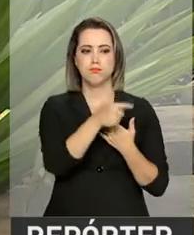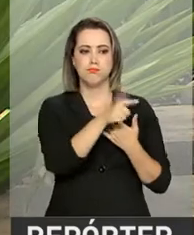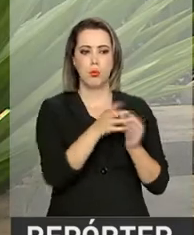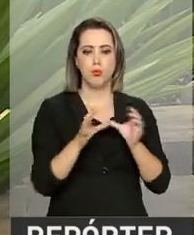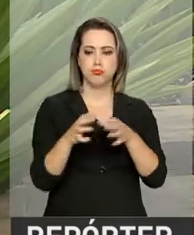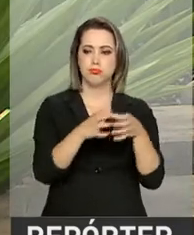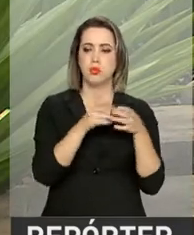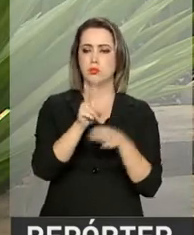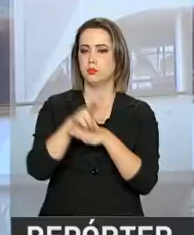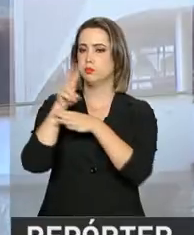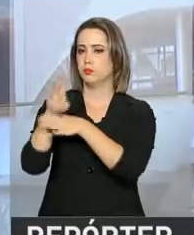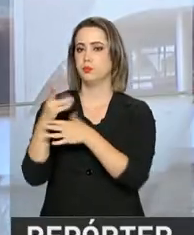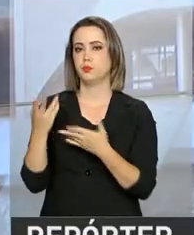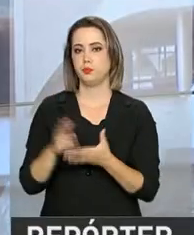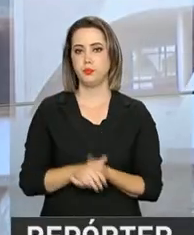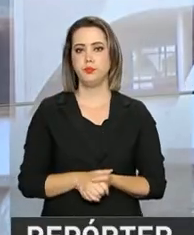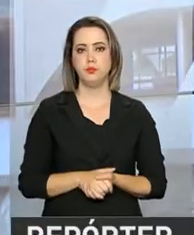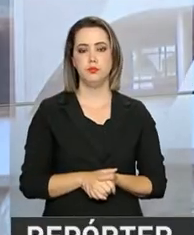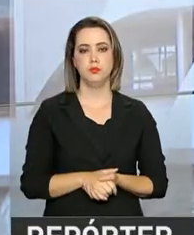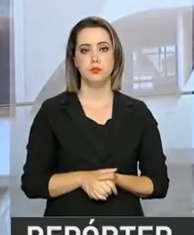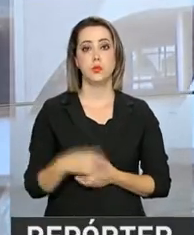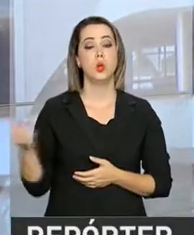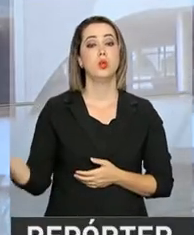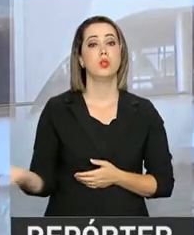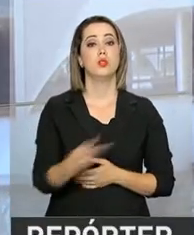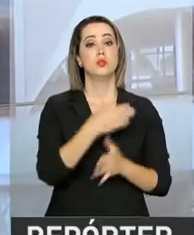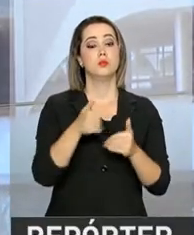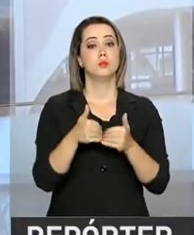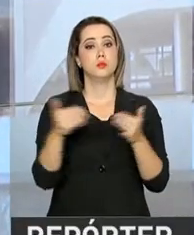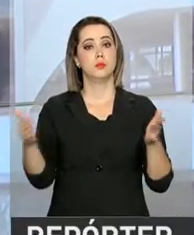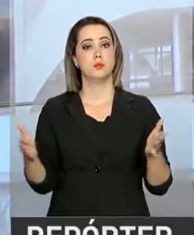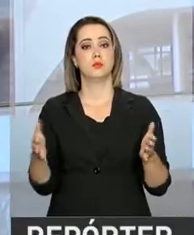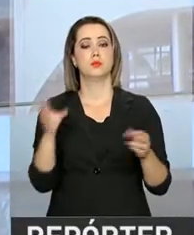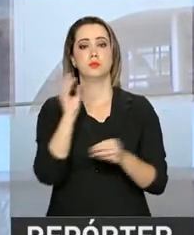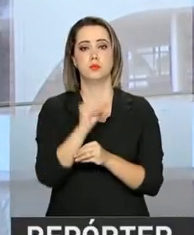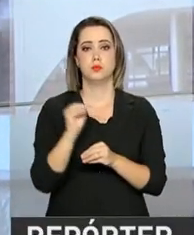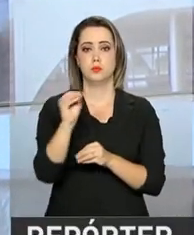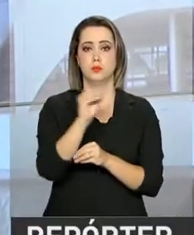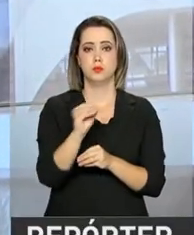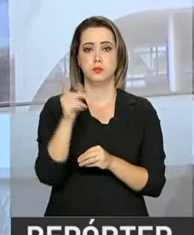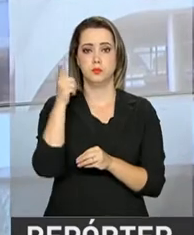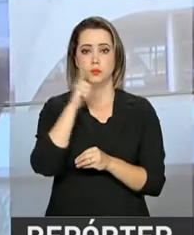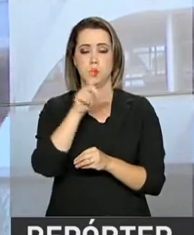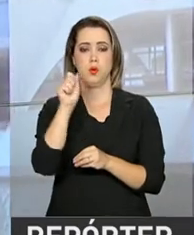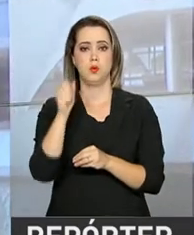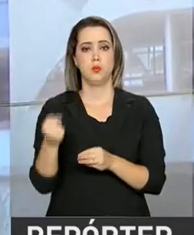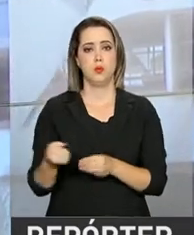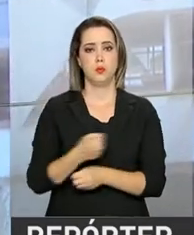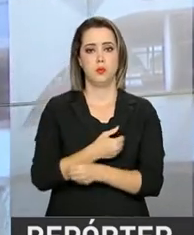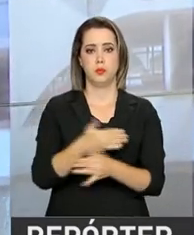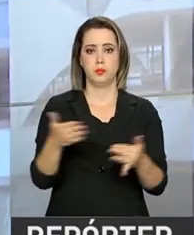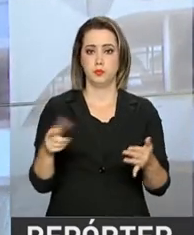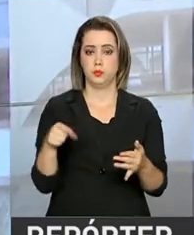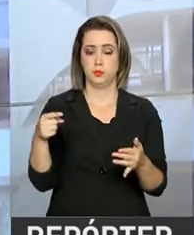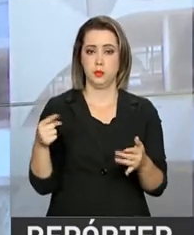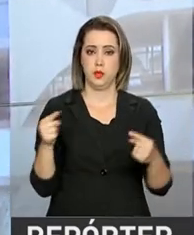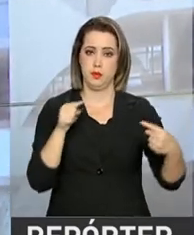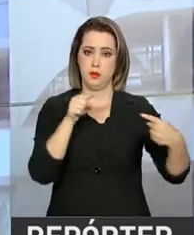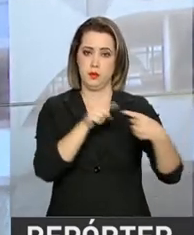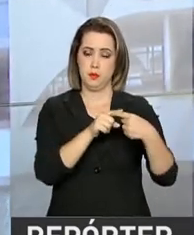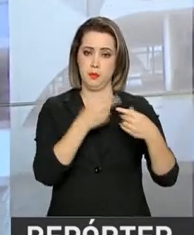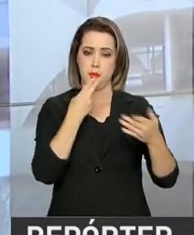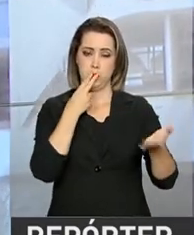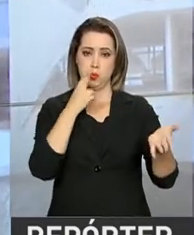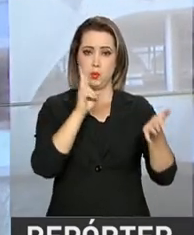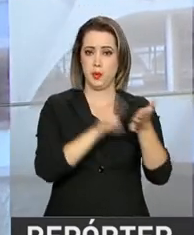disponíveis no mercado modernizar e ampliar o atendimento para conquistar mais espaço no mercado com